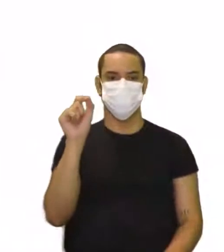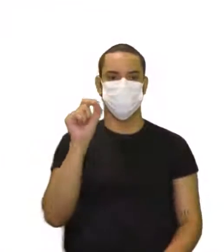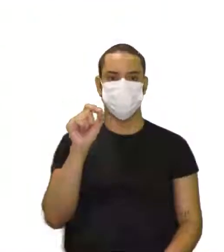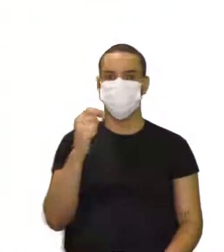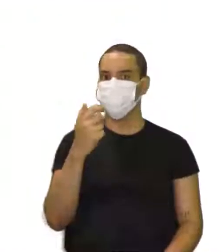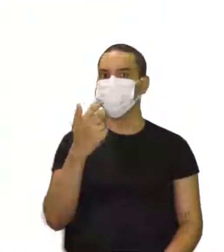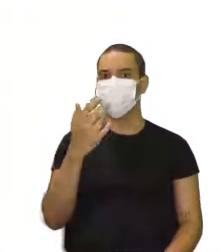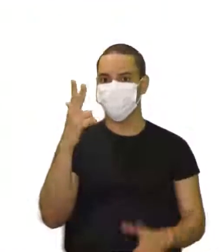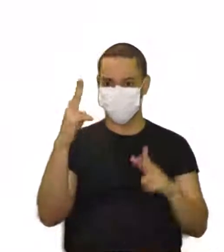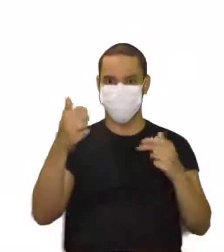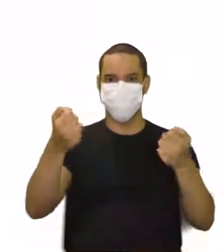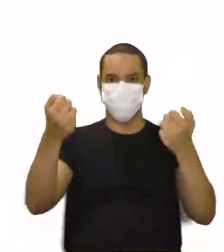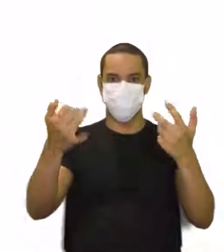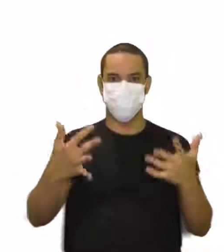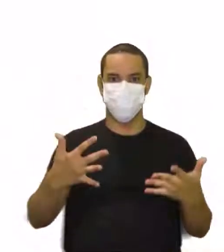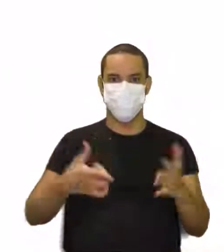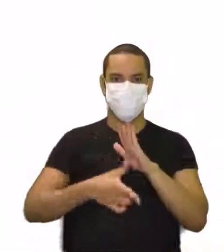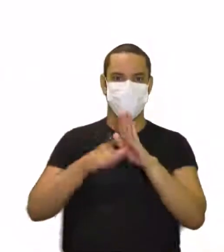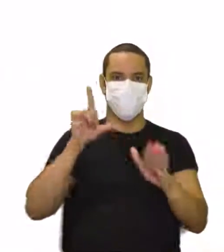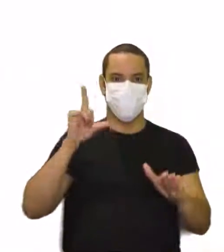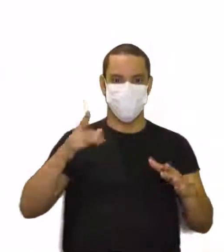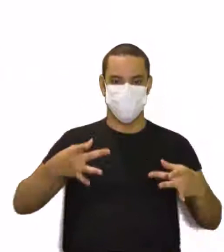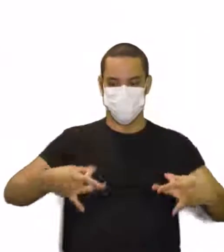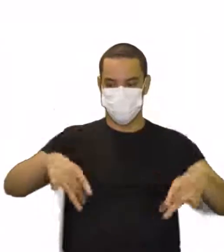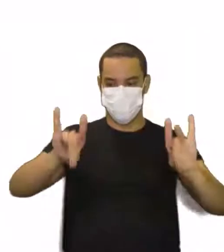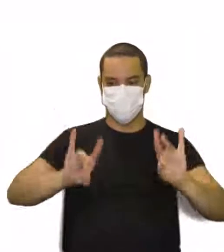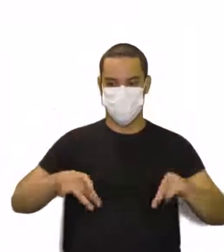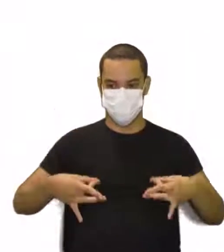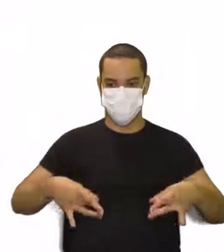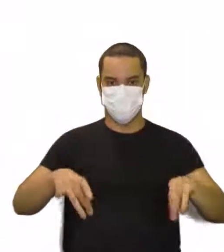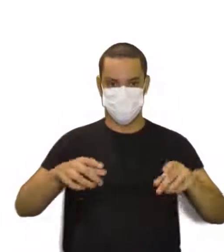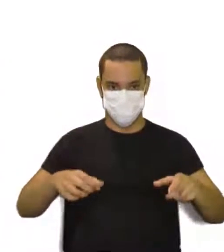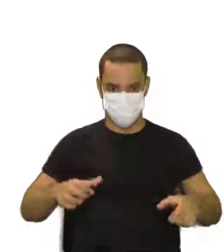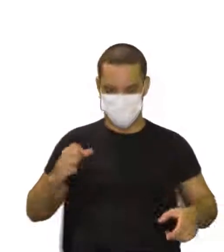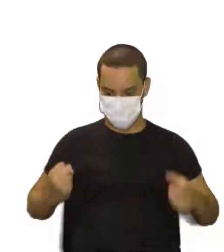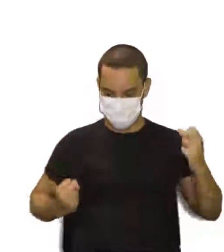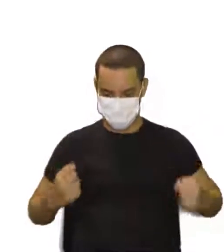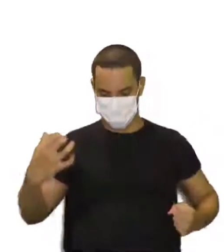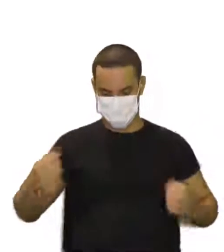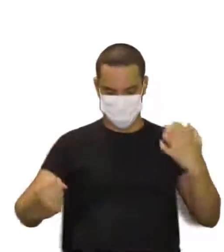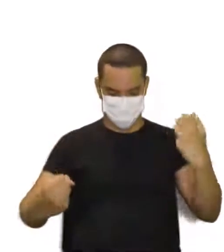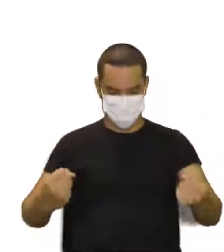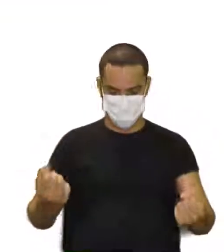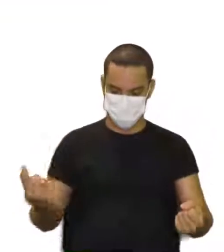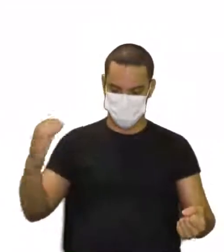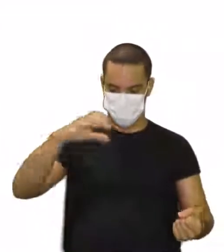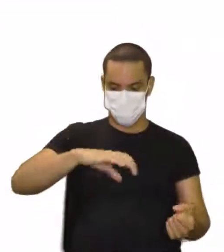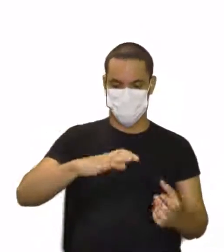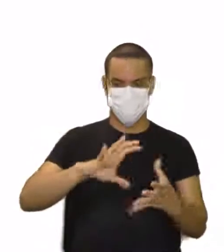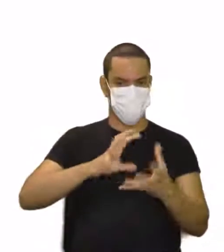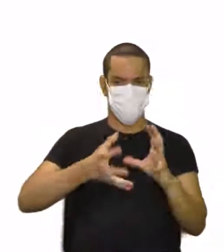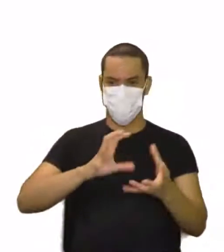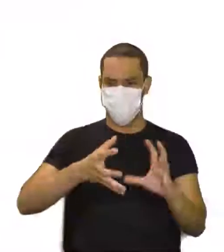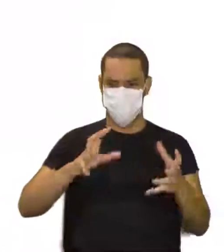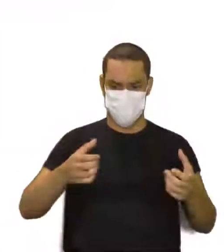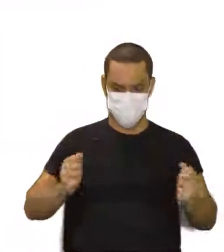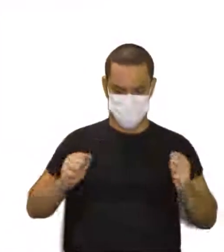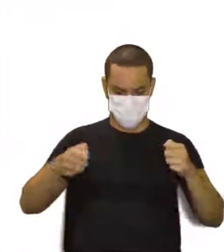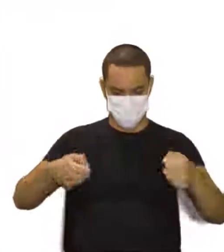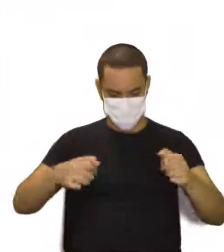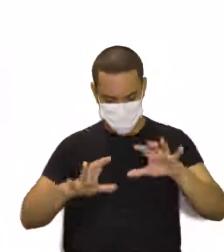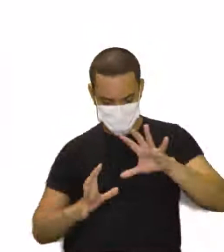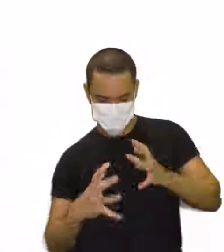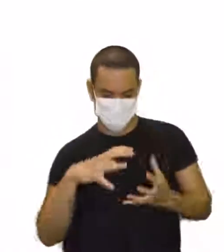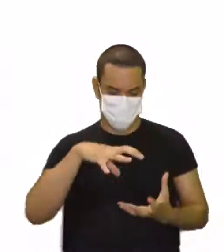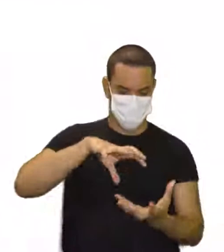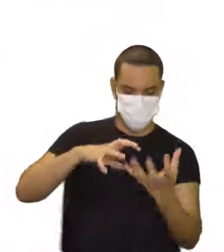lençol, cada um pegando numa ponta, e você jogar uma esfera no meio. Pode ser uma bola, ou uma bola mesmo, você joga no meio. O que